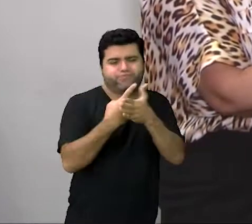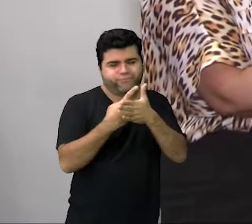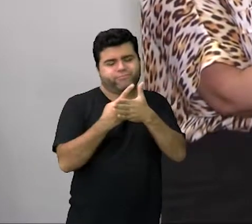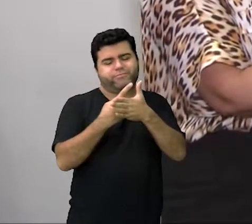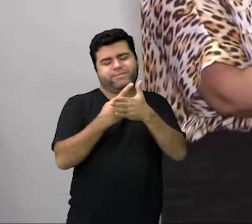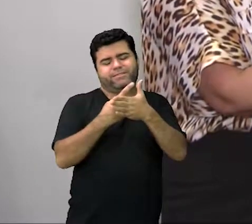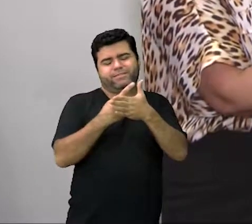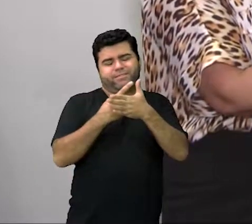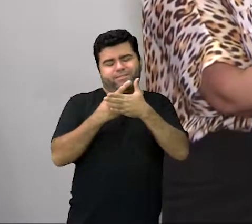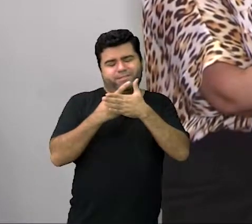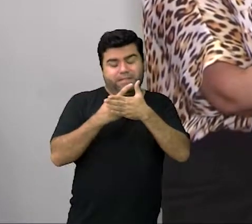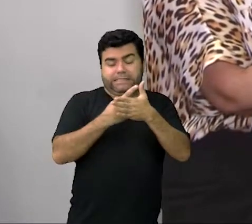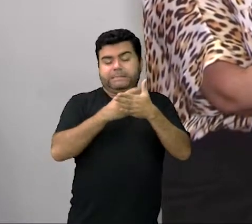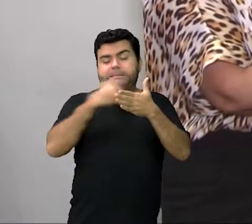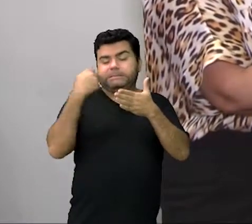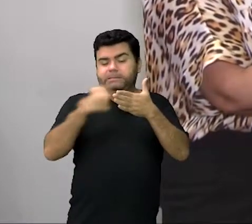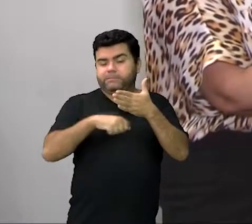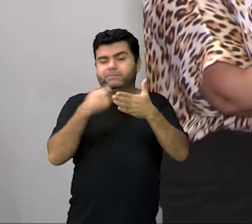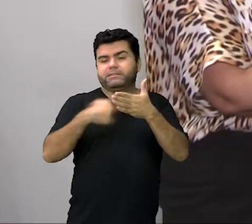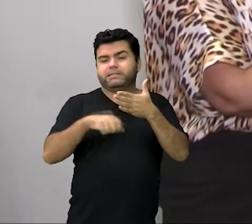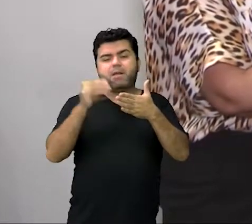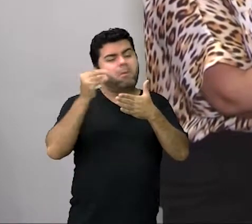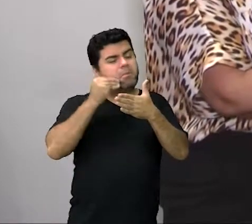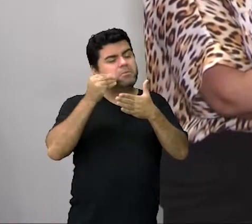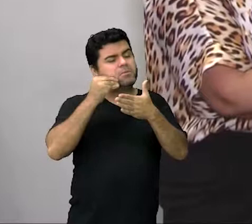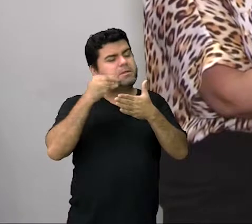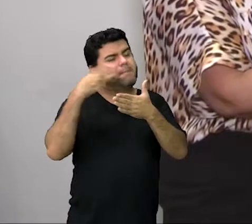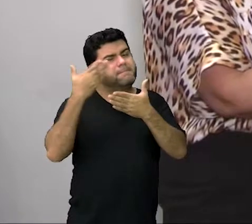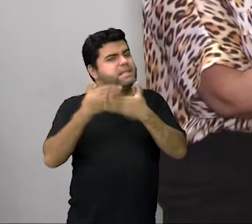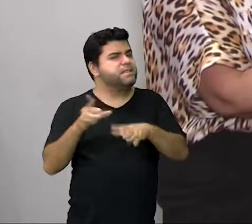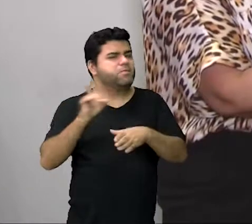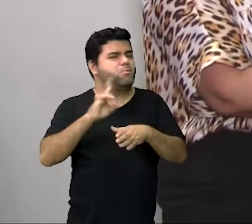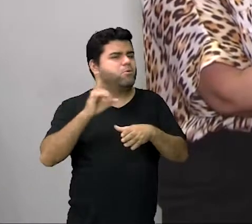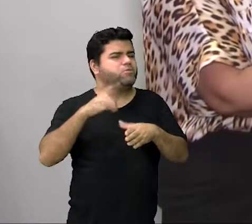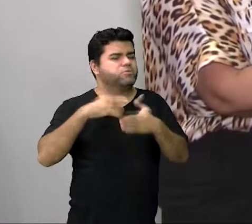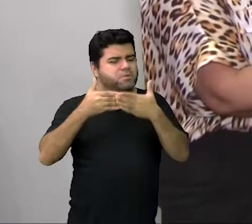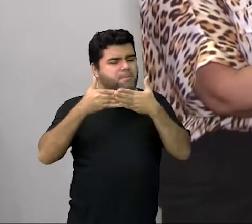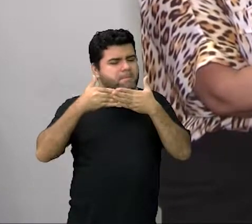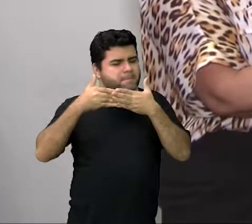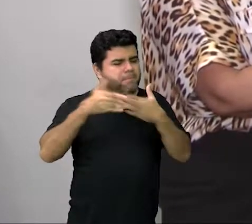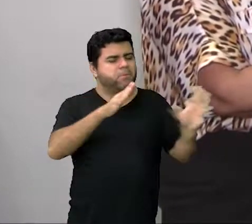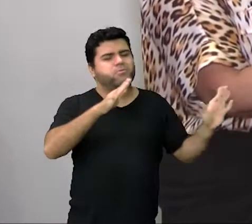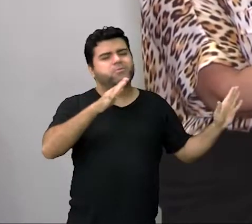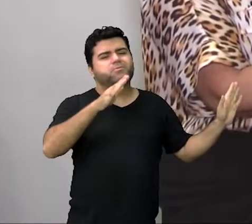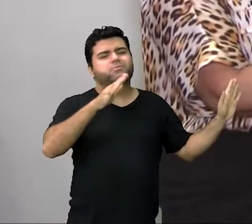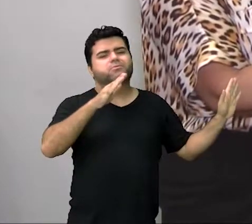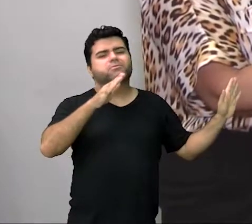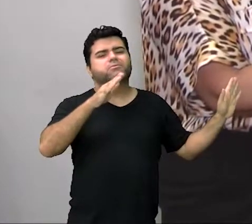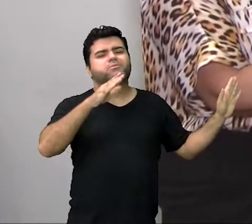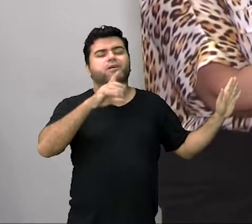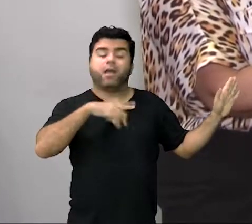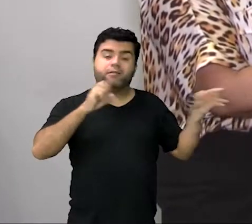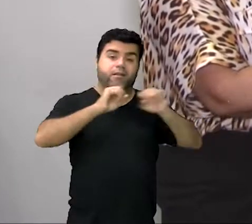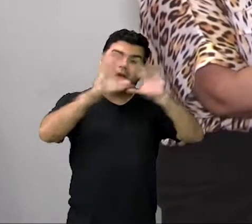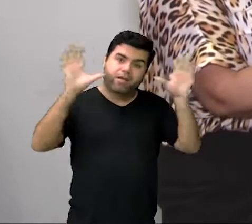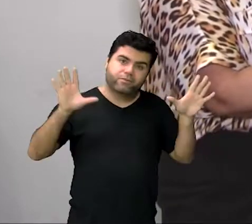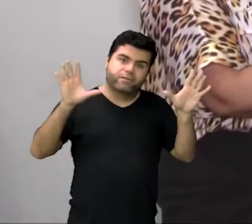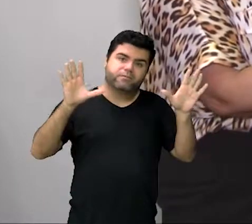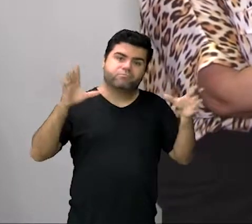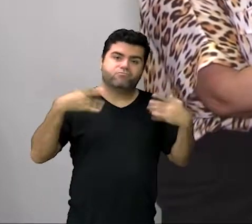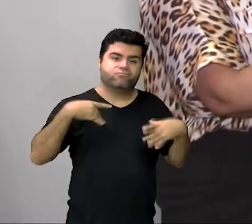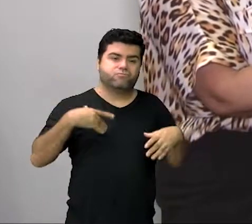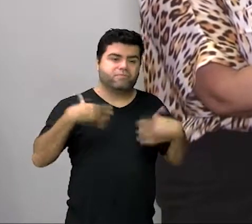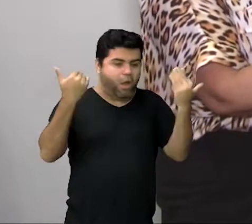pode perder a oportunidade de fazer o possível de tirar aquela barreira. Claro que não é no dia,